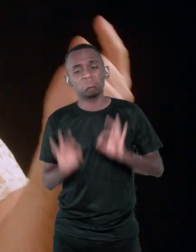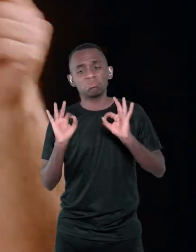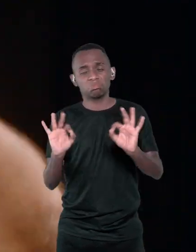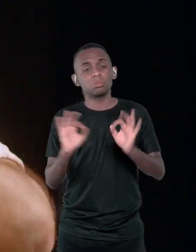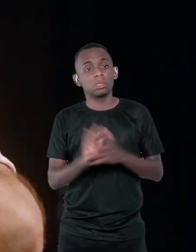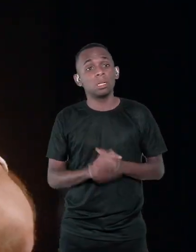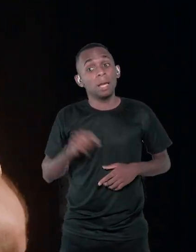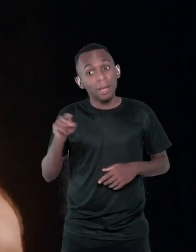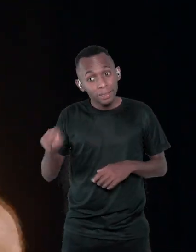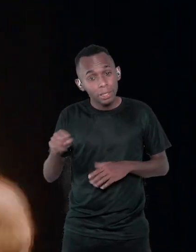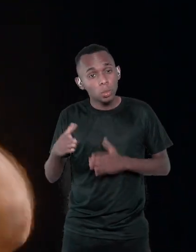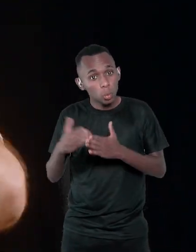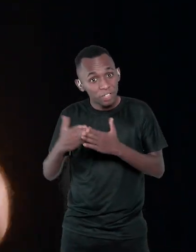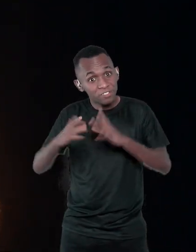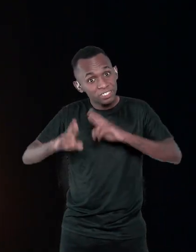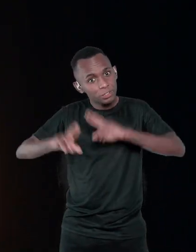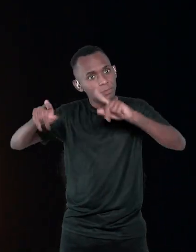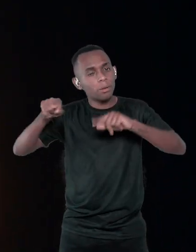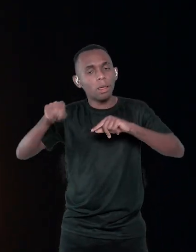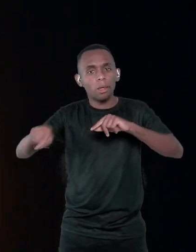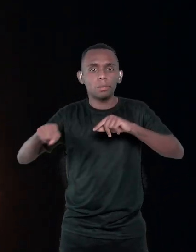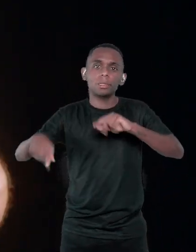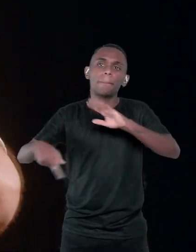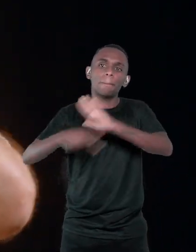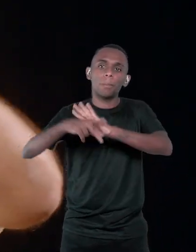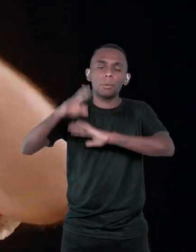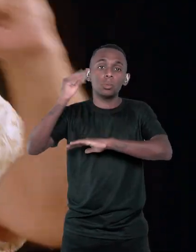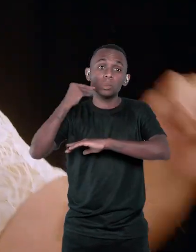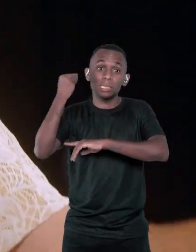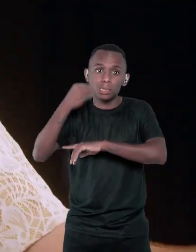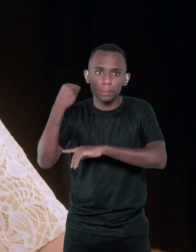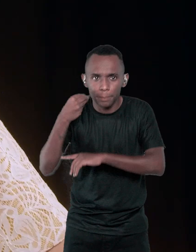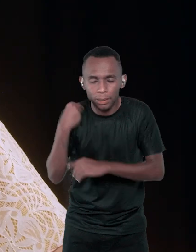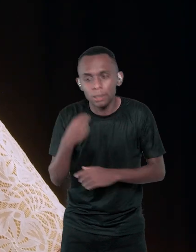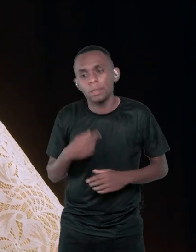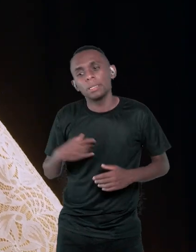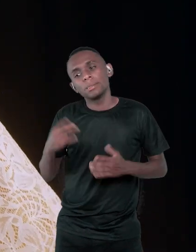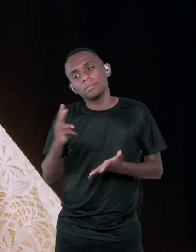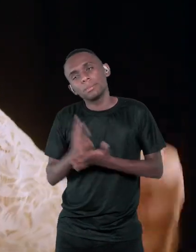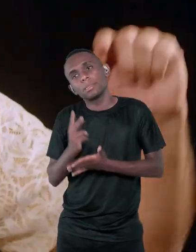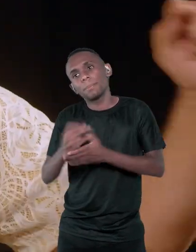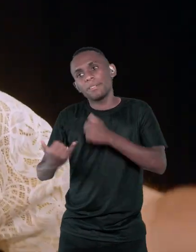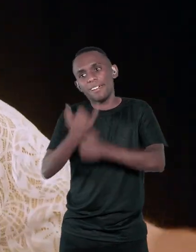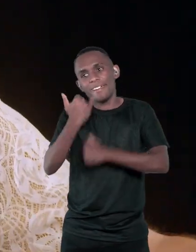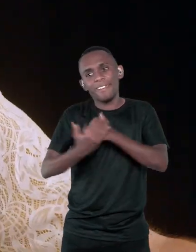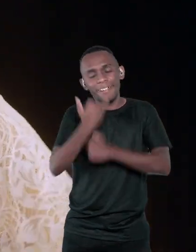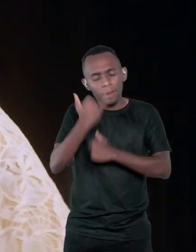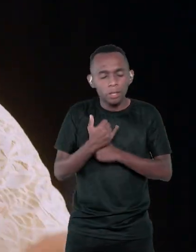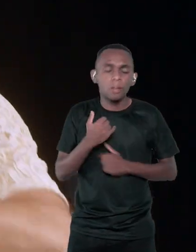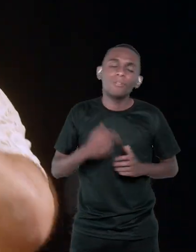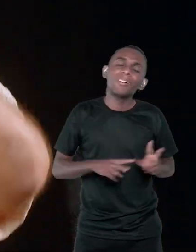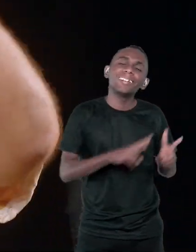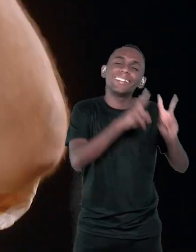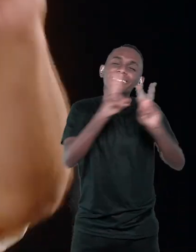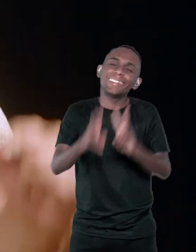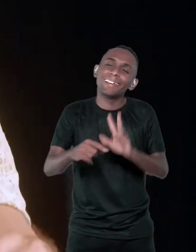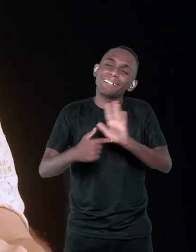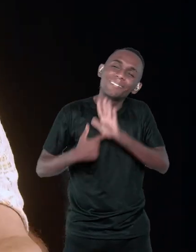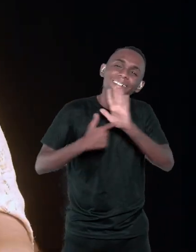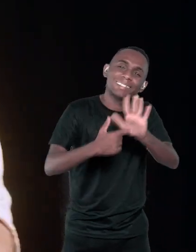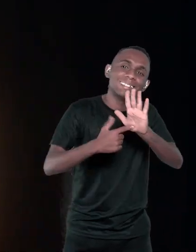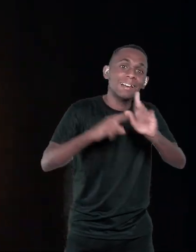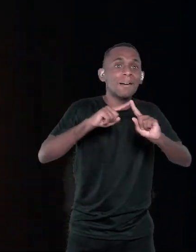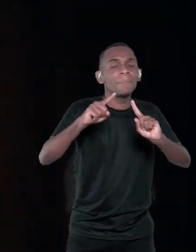diferente. É algum livro que me pega para uma narrativa, um autor que me engana a cada capítulo, e fala, eu vou te contar uma história, a minha história vai dar